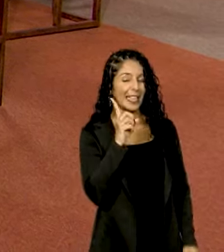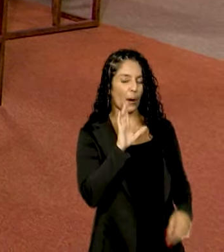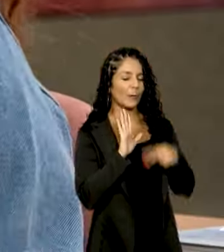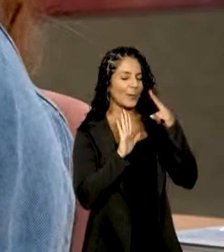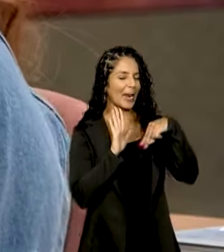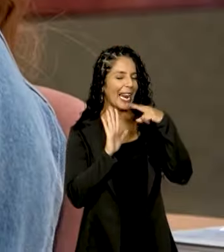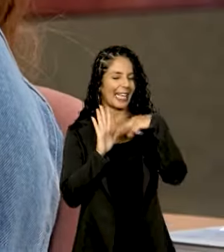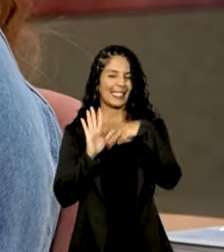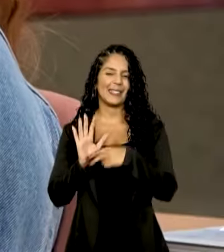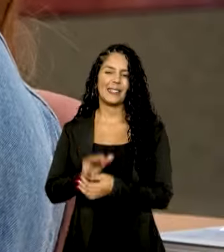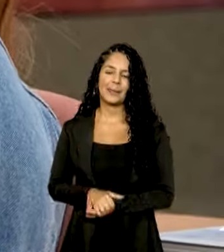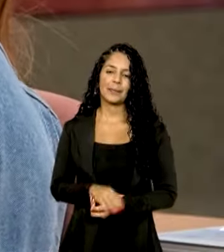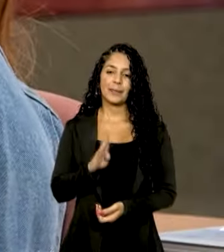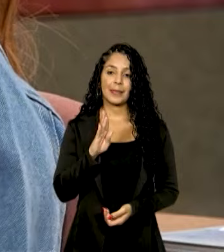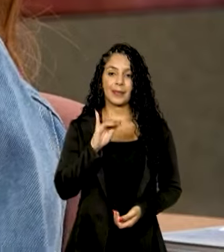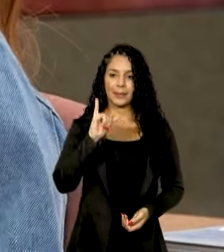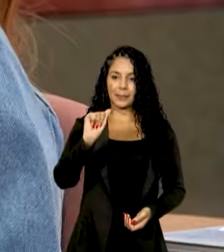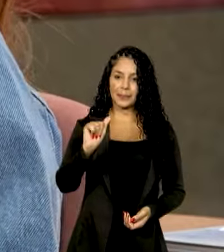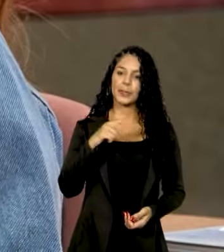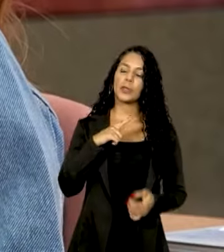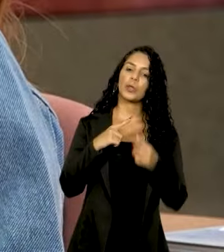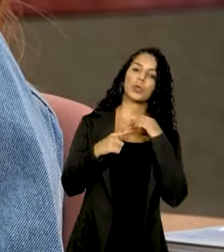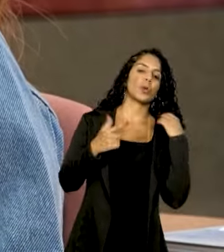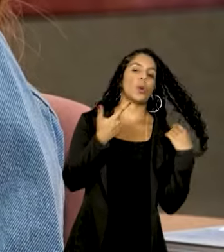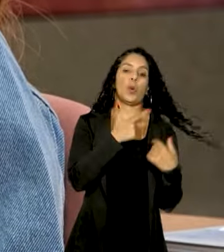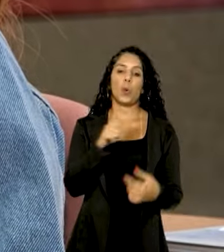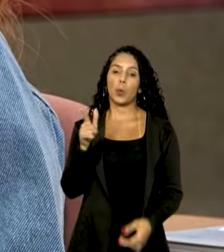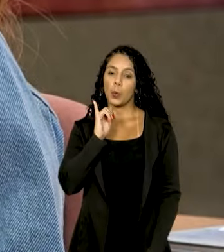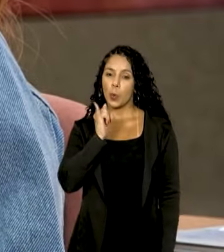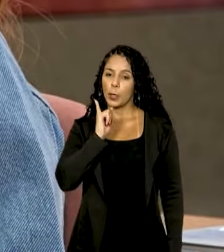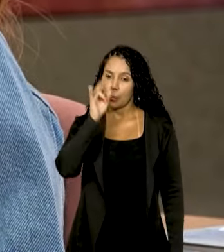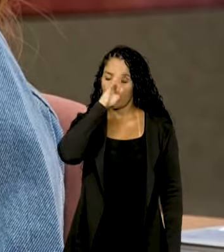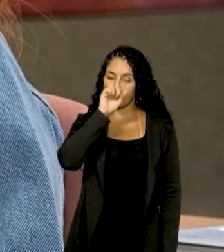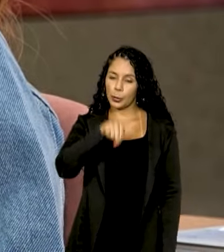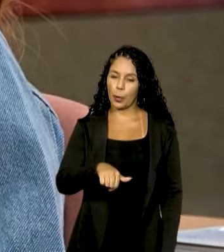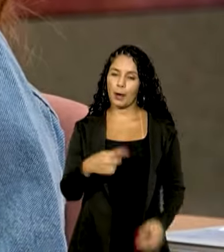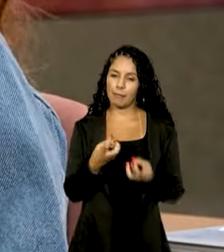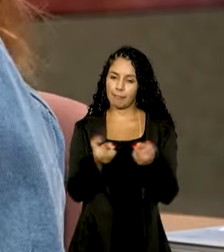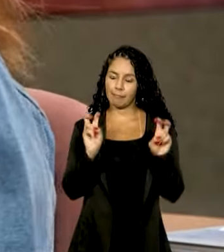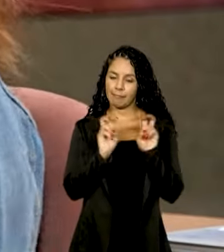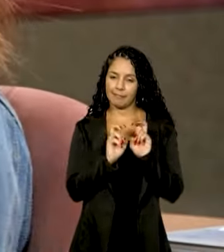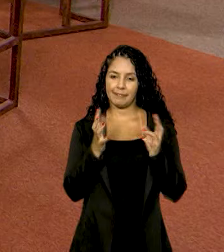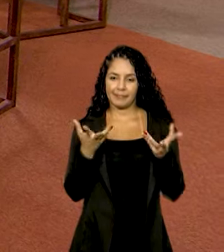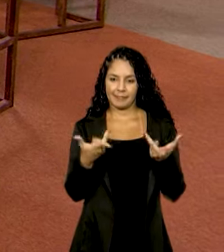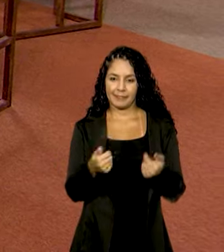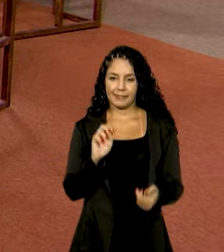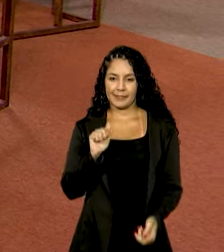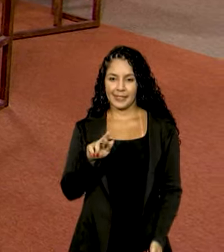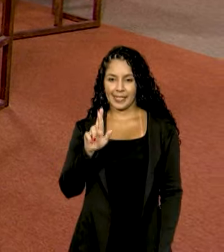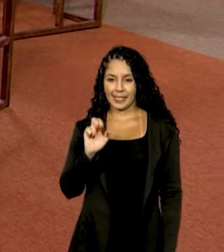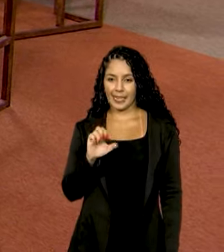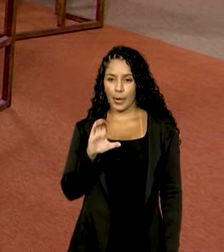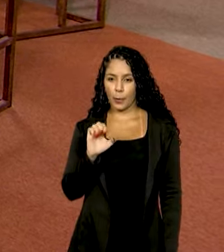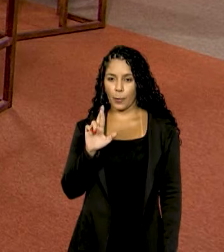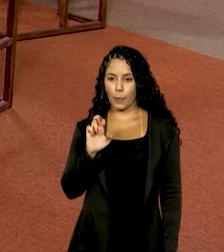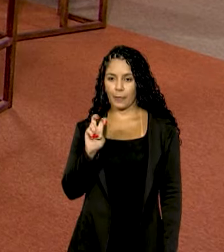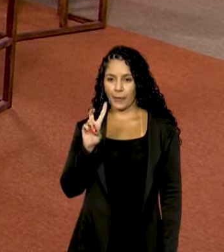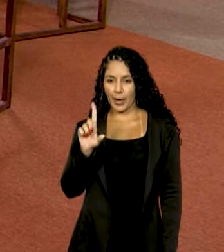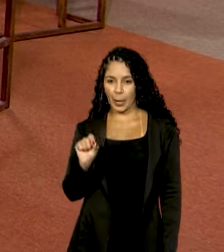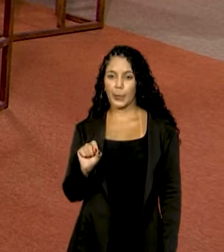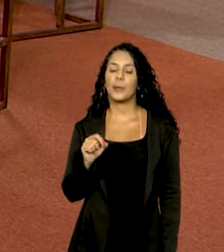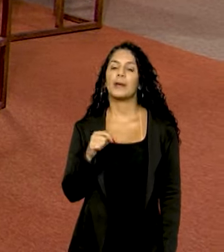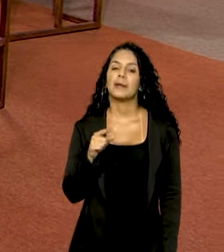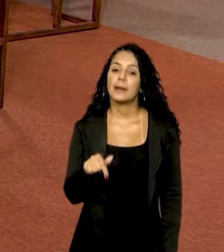É uma história. Agora, o Bia, a gente tem um outro contador de histórias aqui na nossa bancada maravilhoso, que é meu parceiro André Coelho. Eu sei.